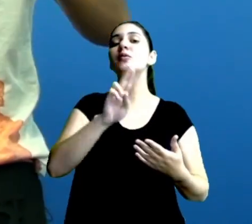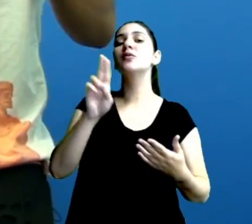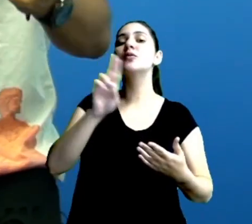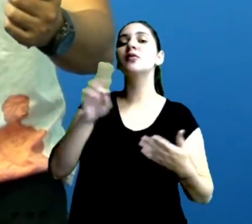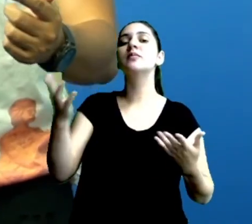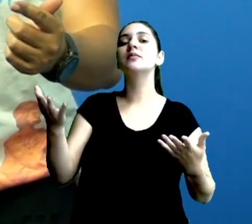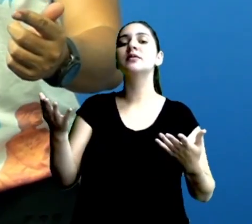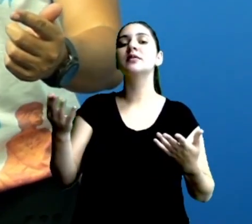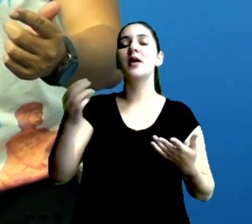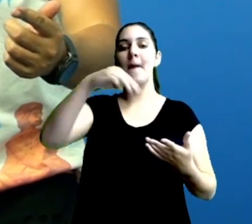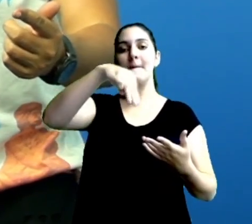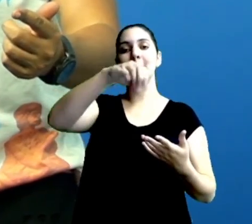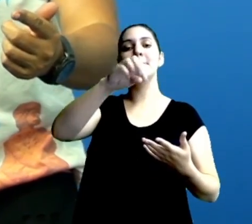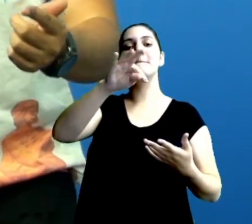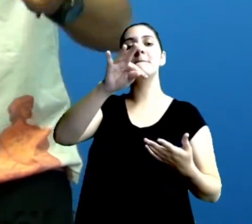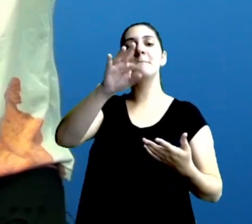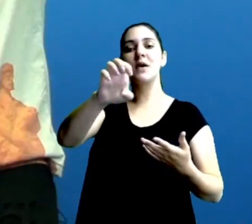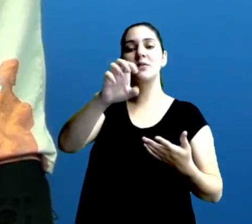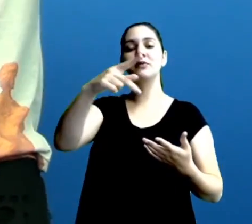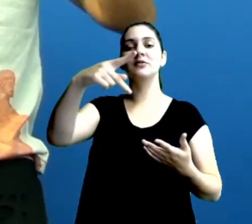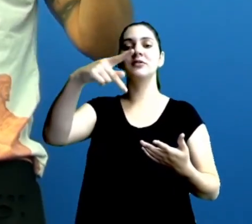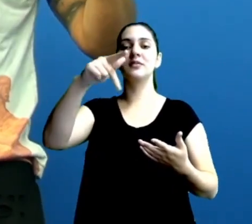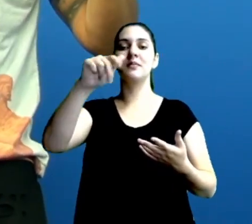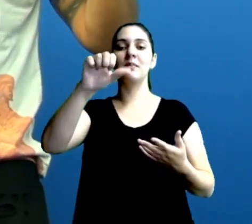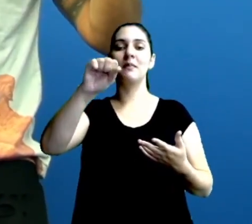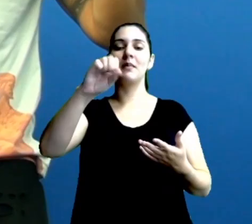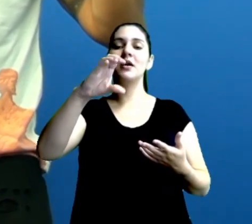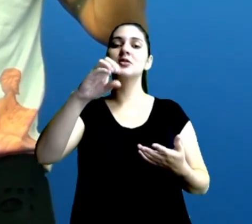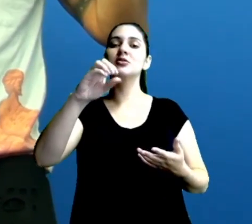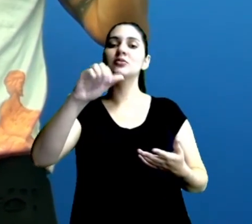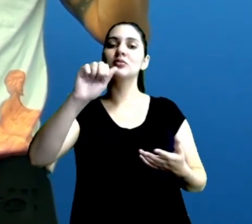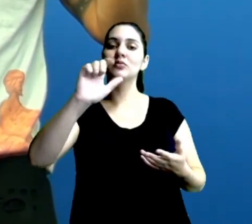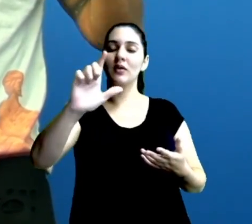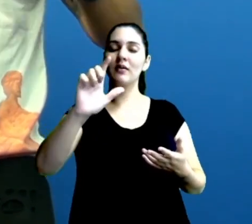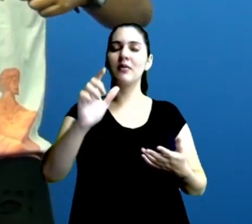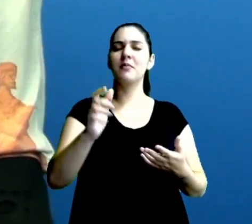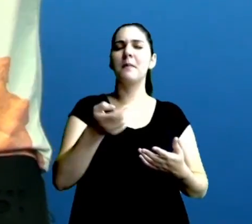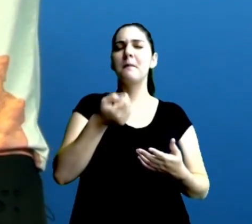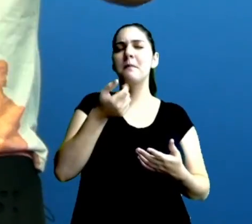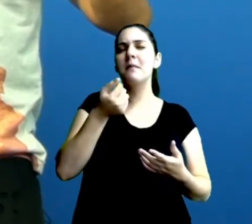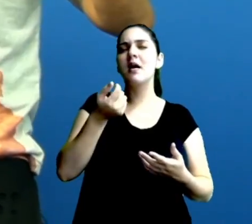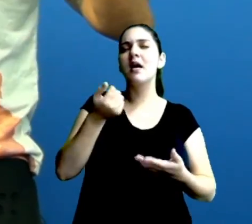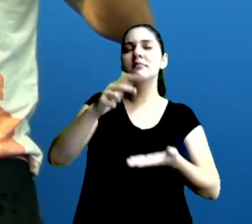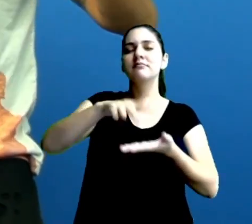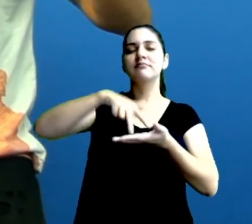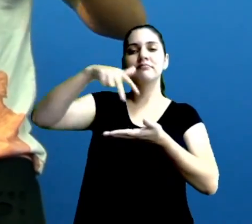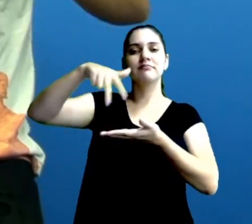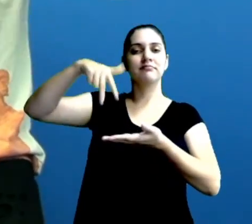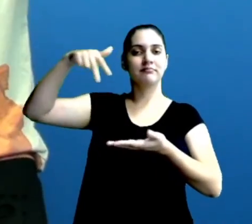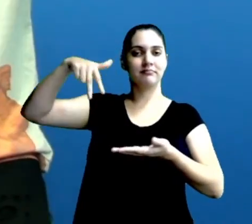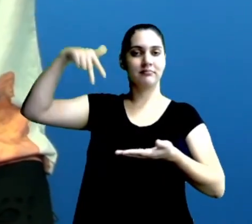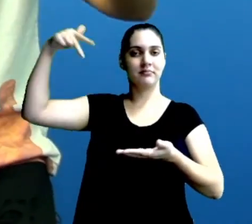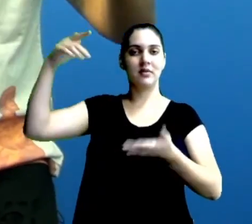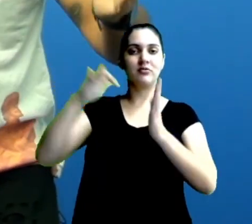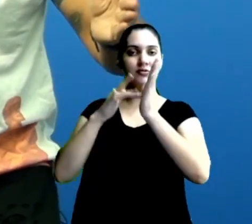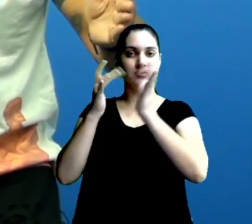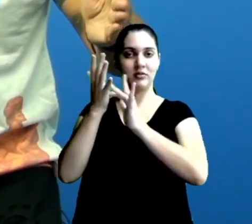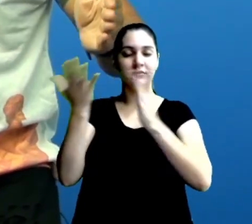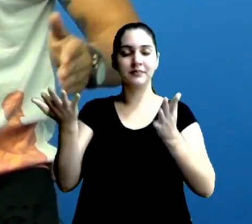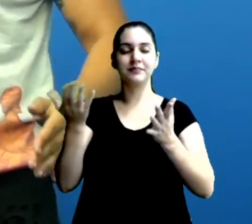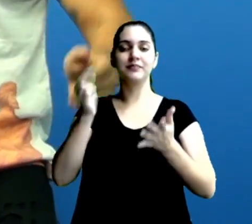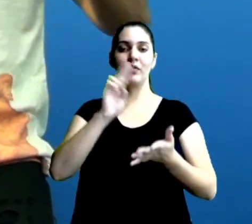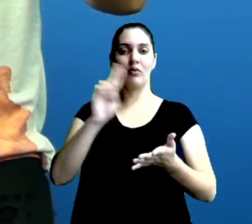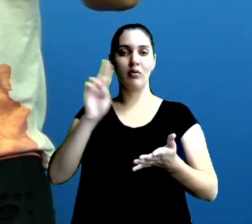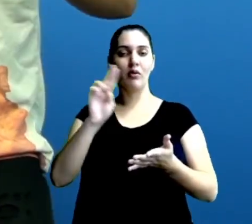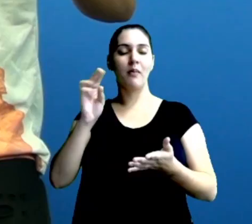monte? Monte Pascoal. Estava no período da Páscoa, 22 de abril, Páscoa, Monte